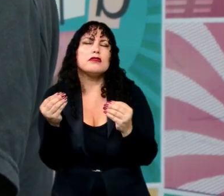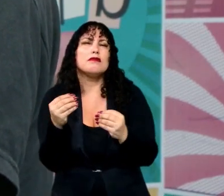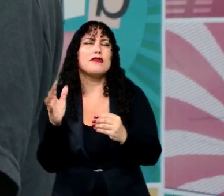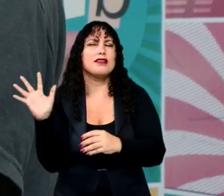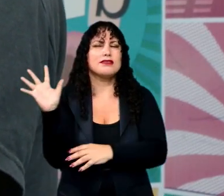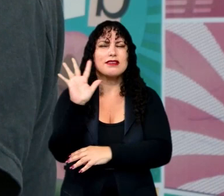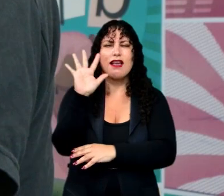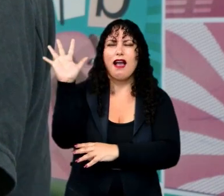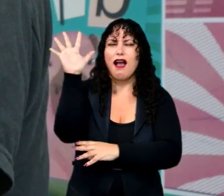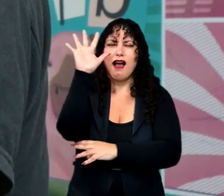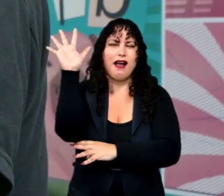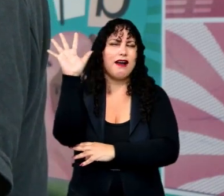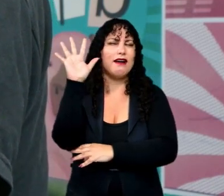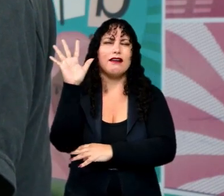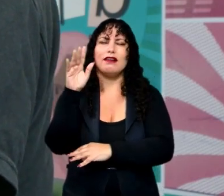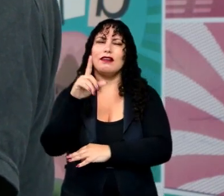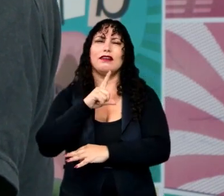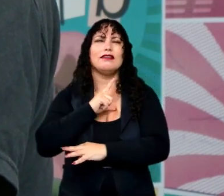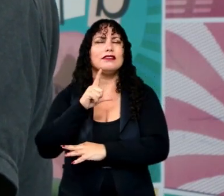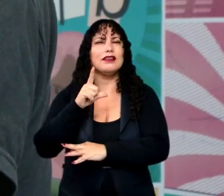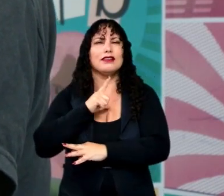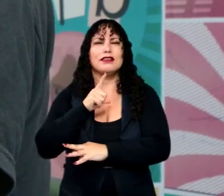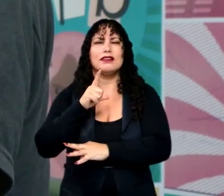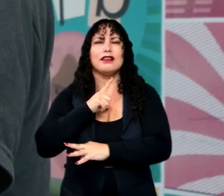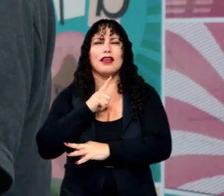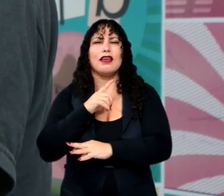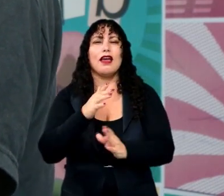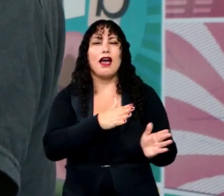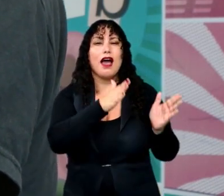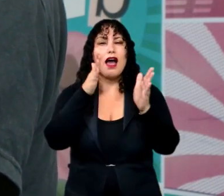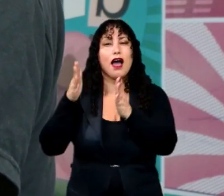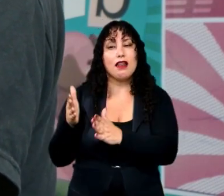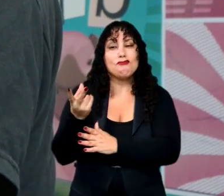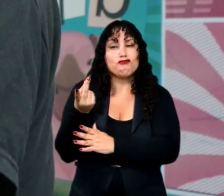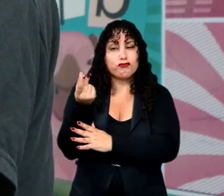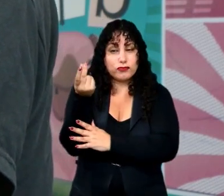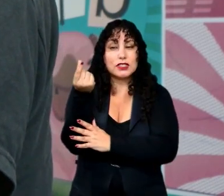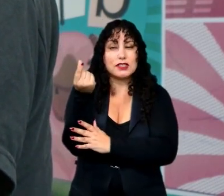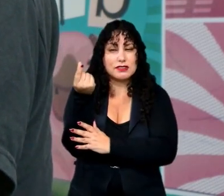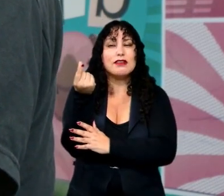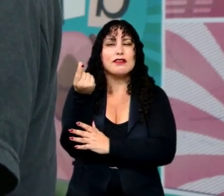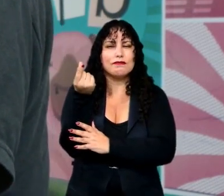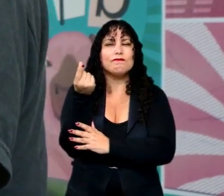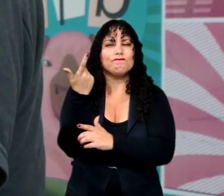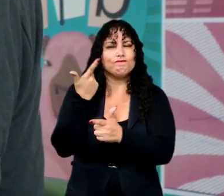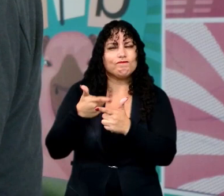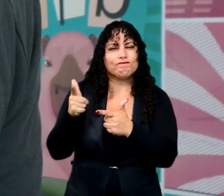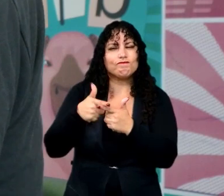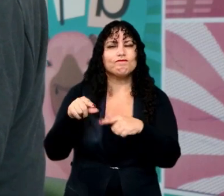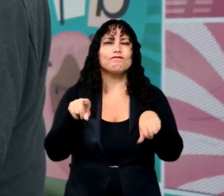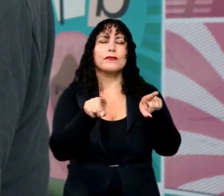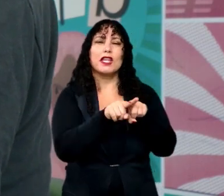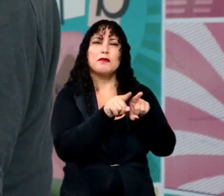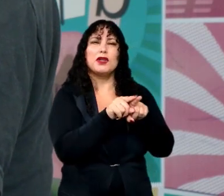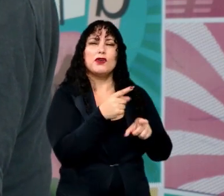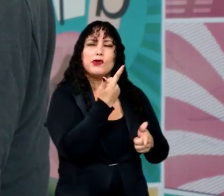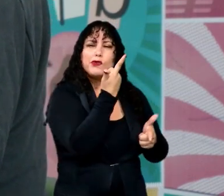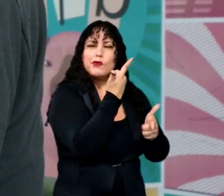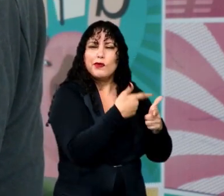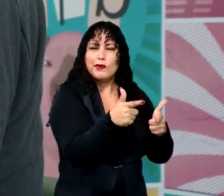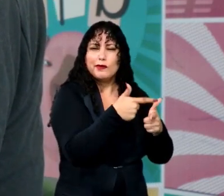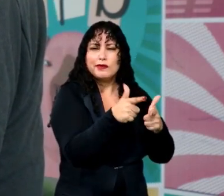a curativa ainda você tem eh além de ter o ônus financeiro né você também tem o ônus de